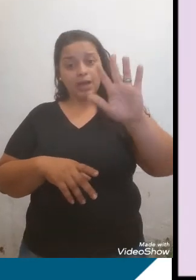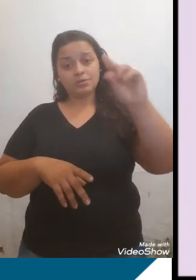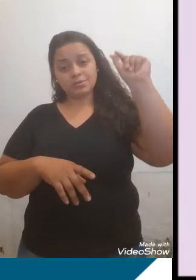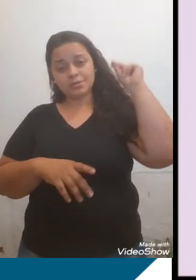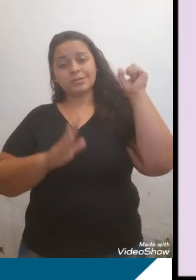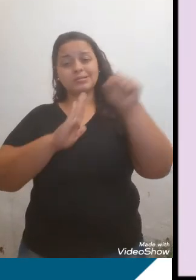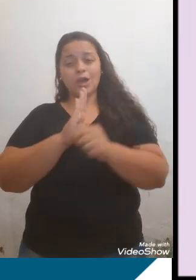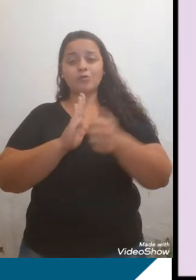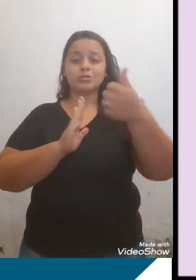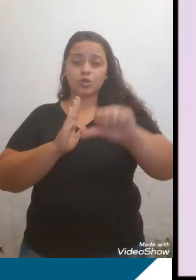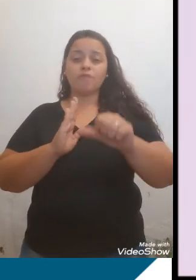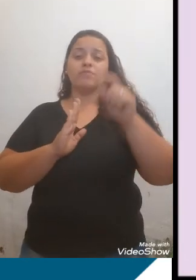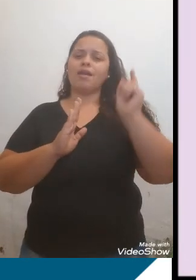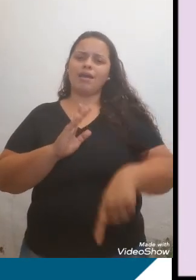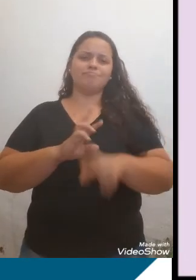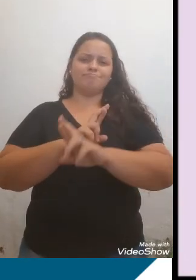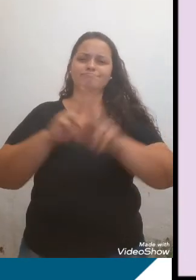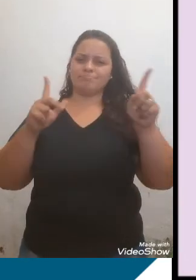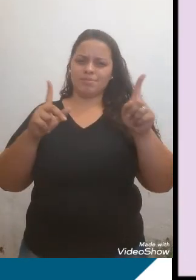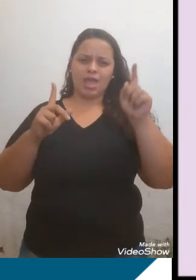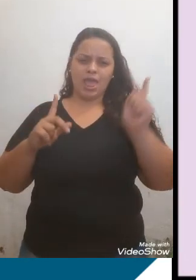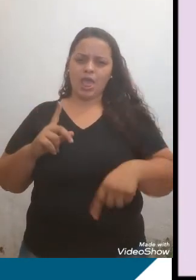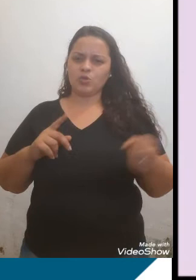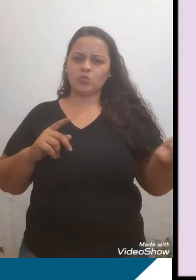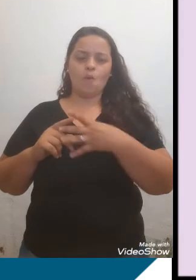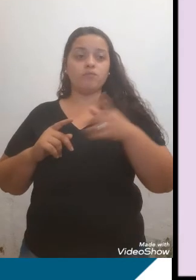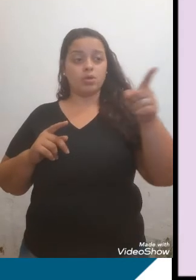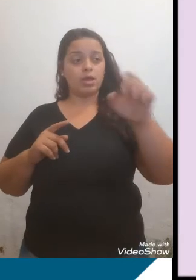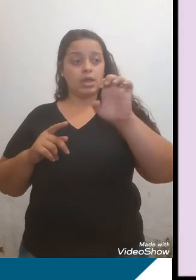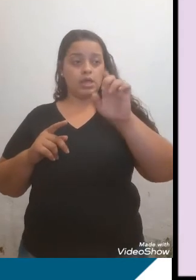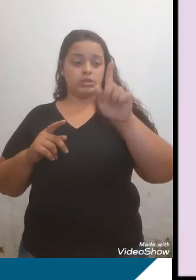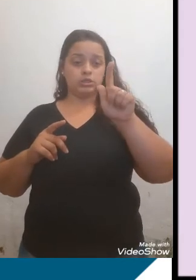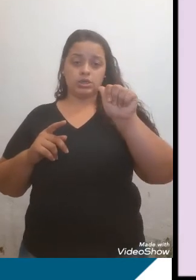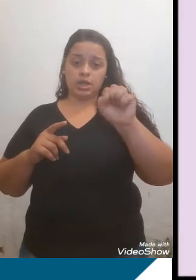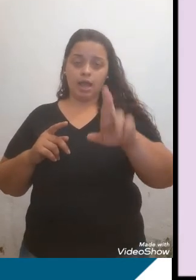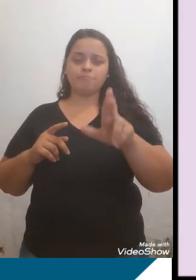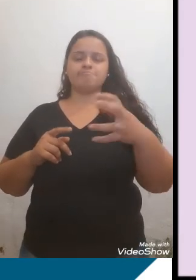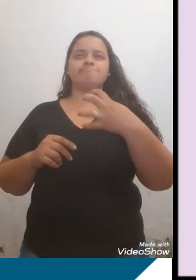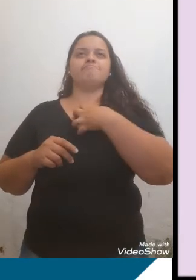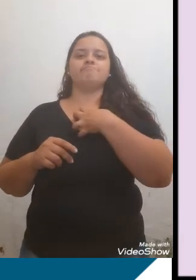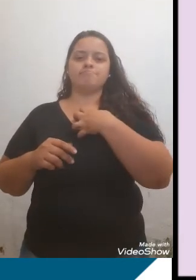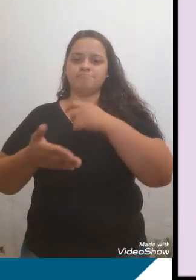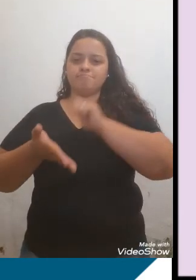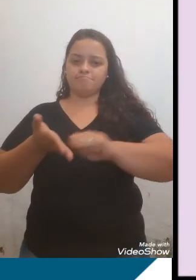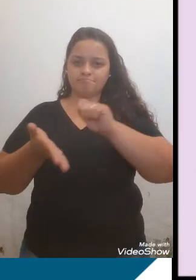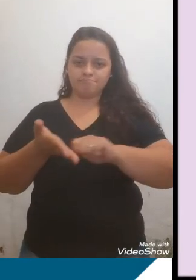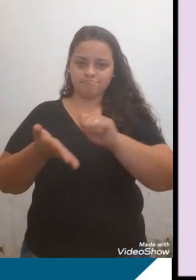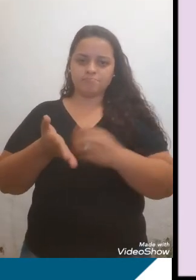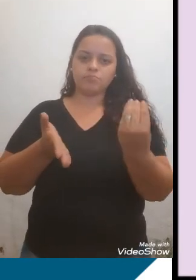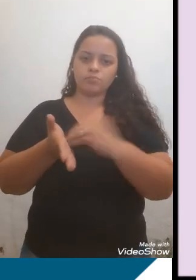XIX, isso era um elemento totalmente novo e que o Edgar Allan Poe teve grande sensibilidade de captar